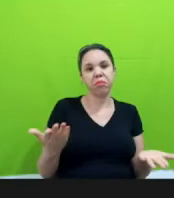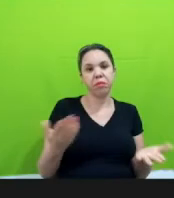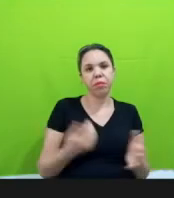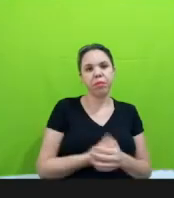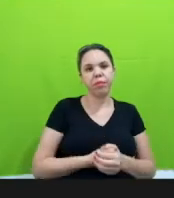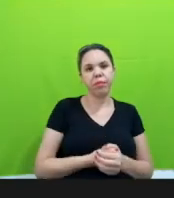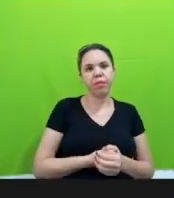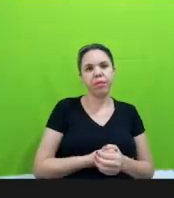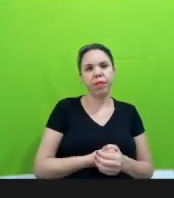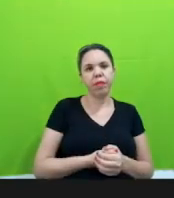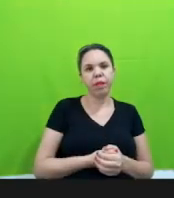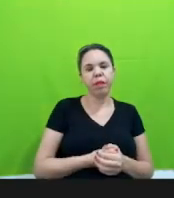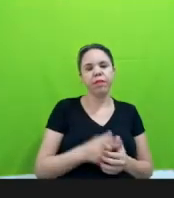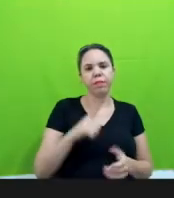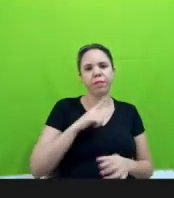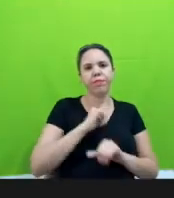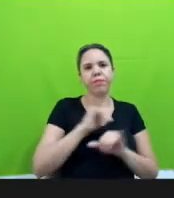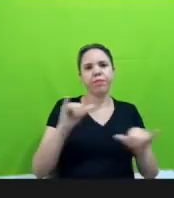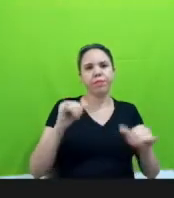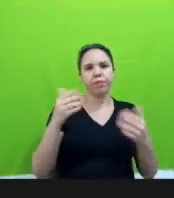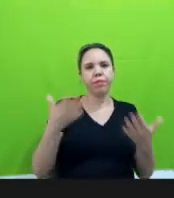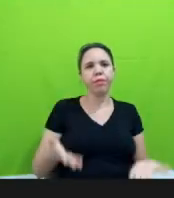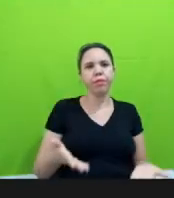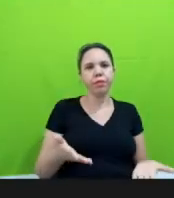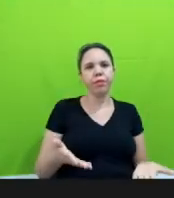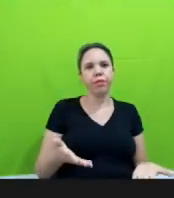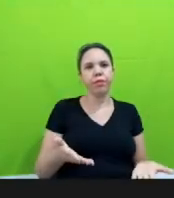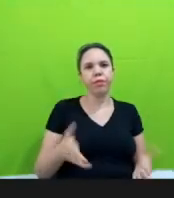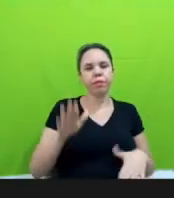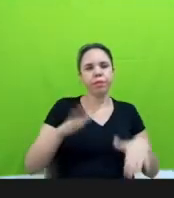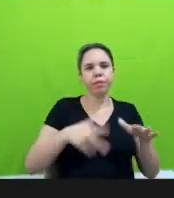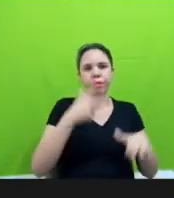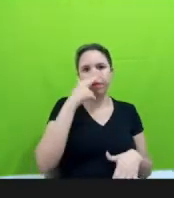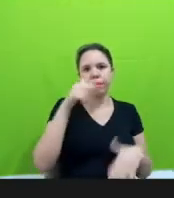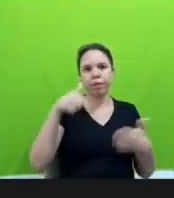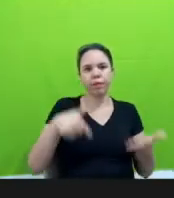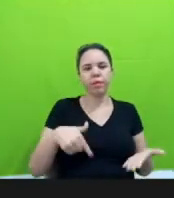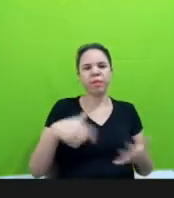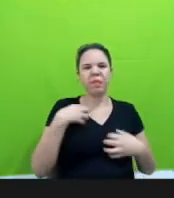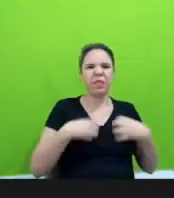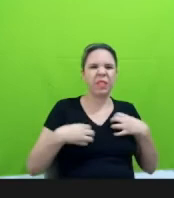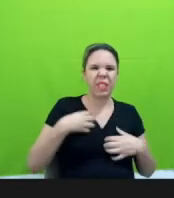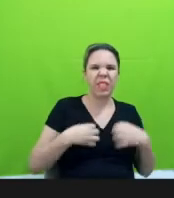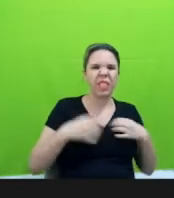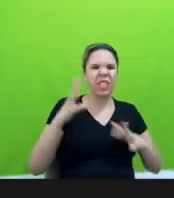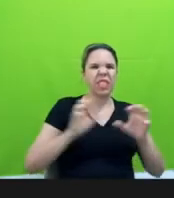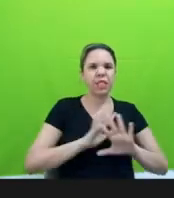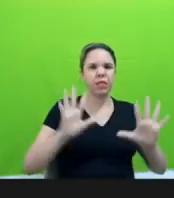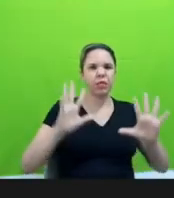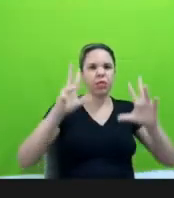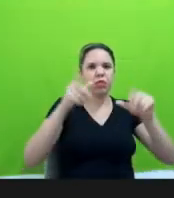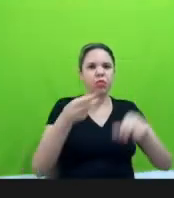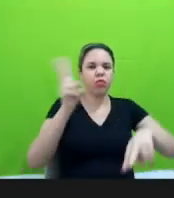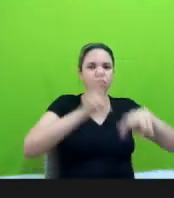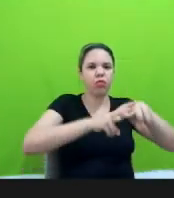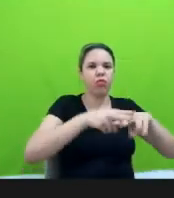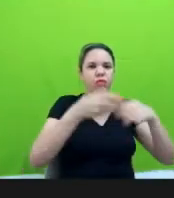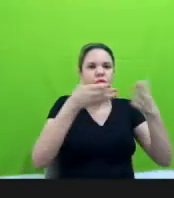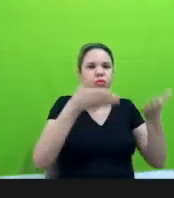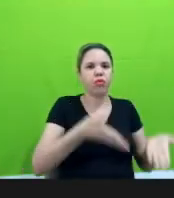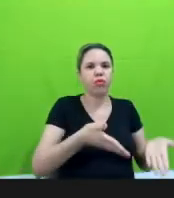uma campanha que em alguns pontos, assim, com todo respeito, às vezes até parece uma certa histeria, assim, de que, ah, não, vai todo mundo ser preso agora, né?